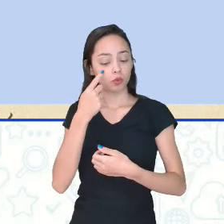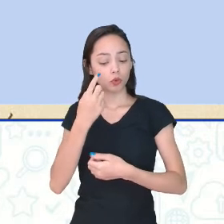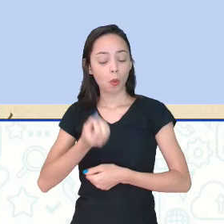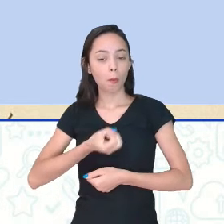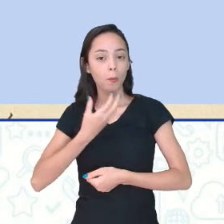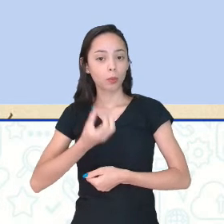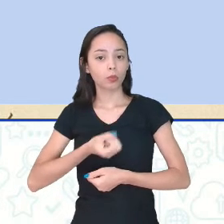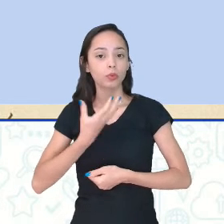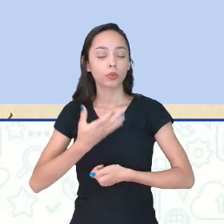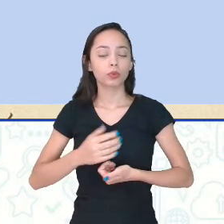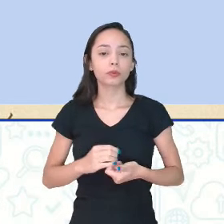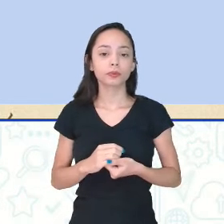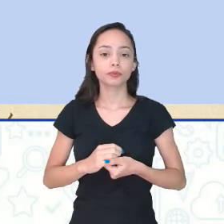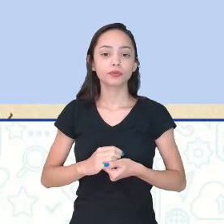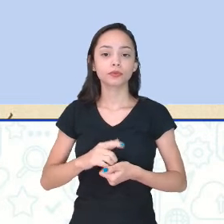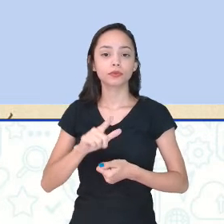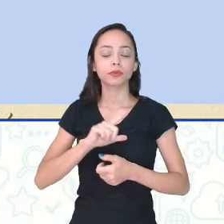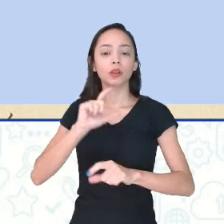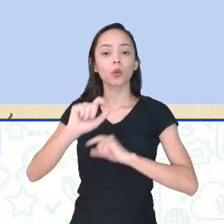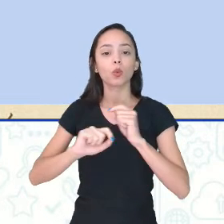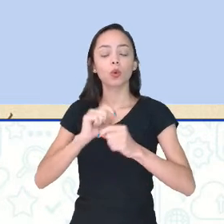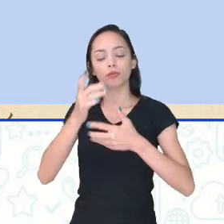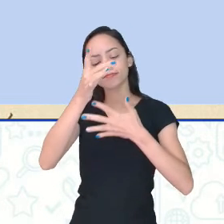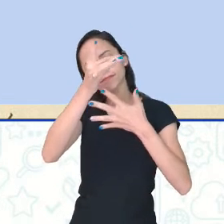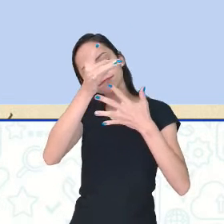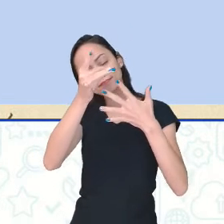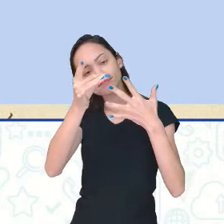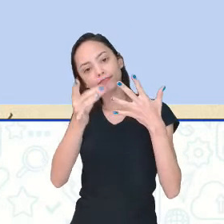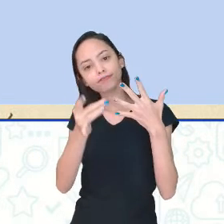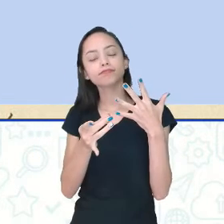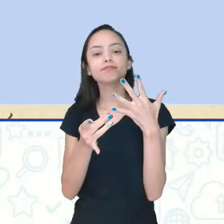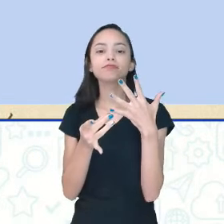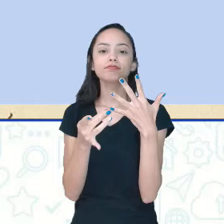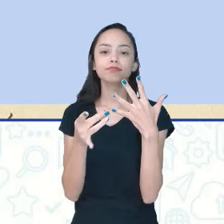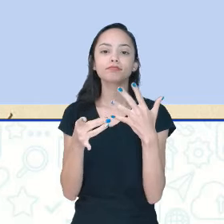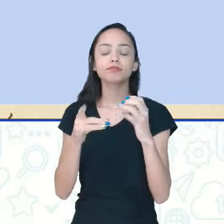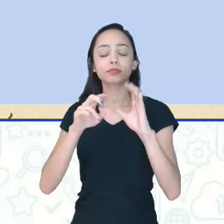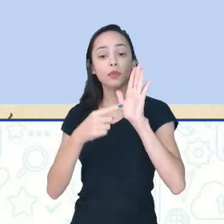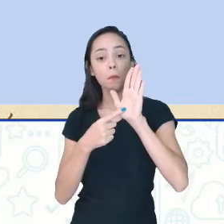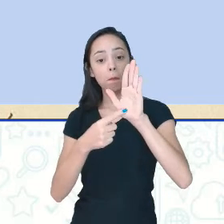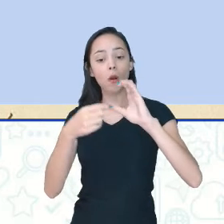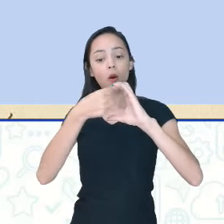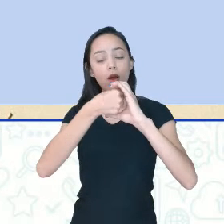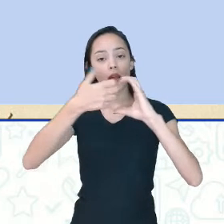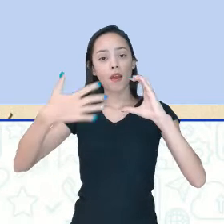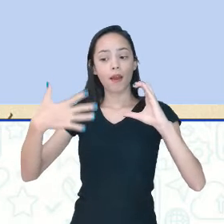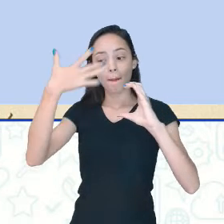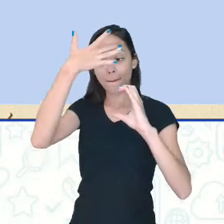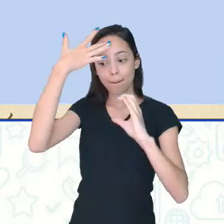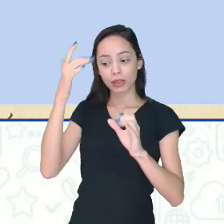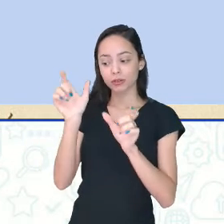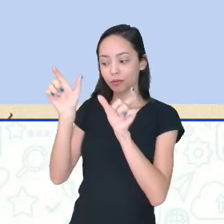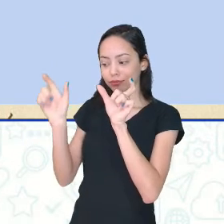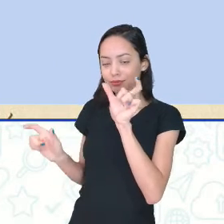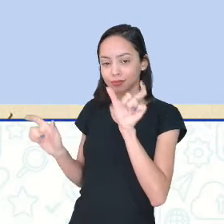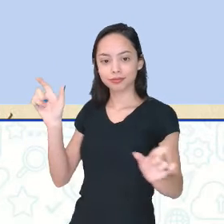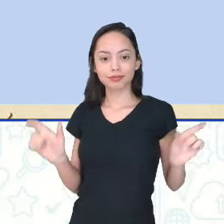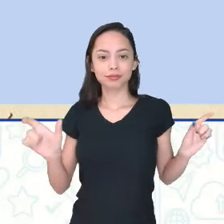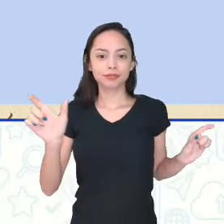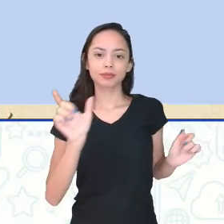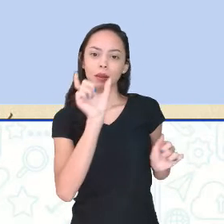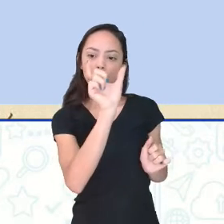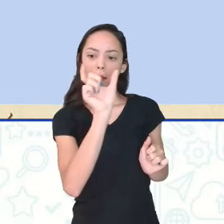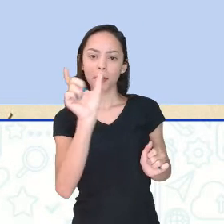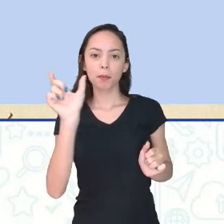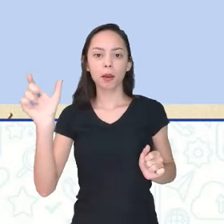a poeta designa, ou seja, descreve e caracteriza as pessoas ao seu redor por meio de palavras